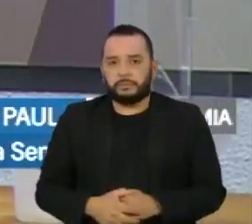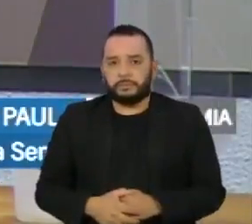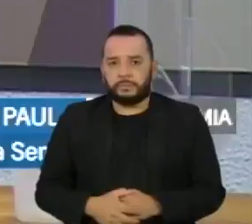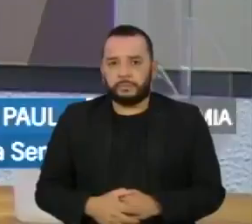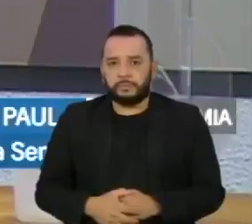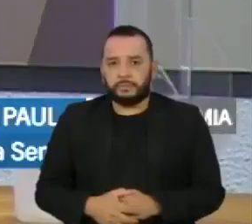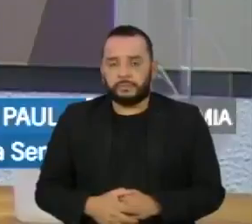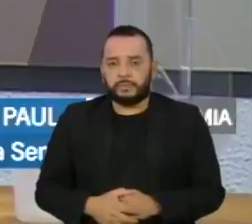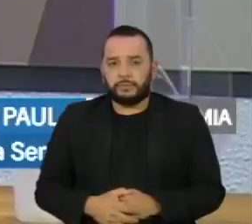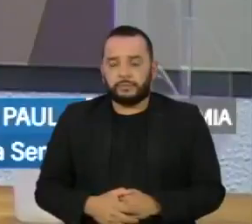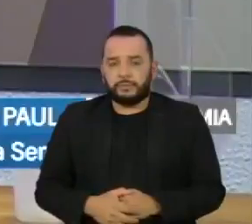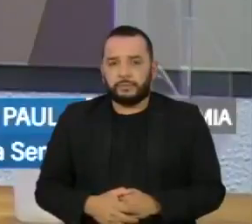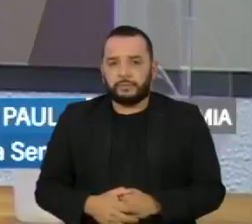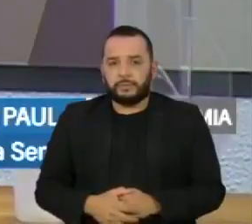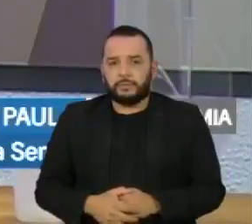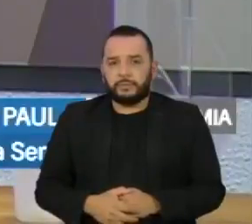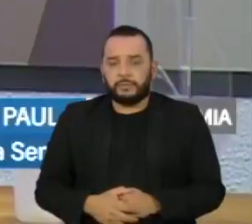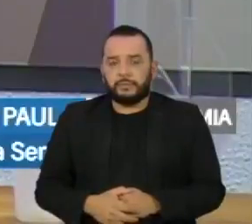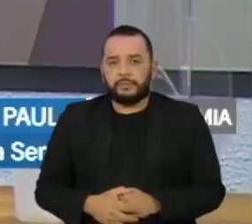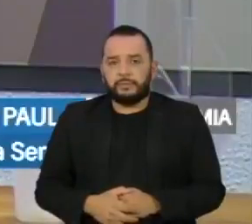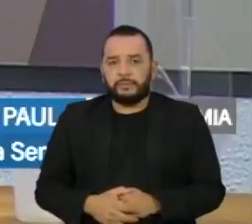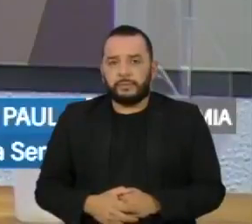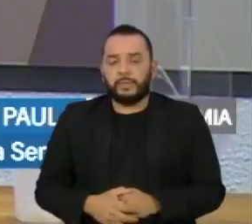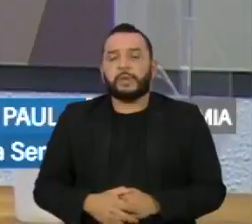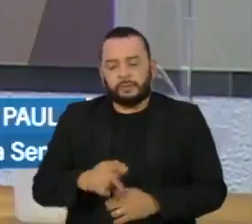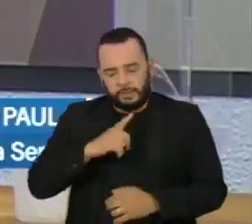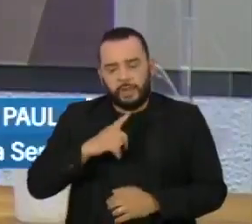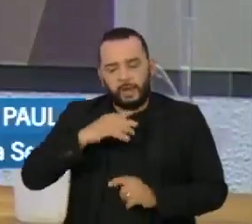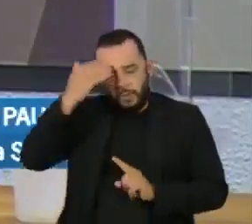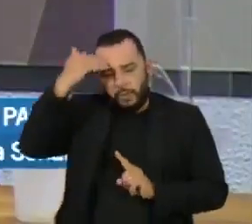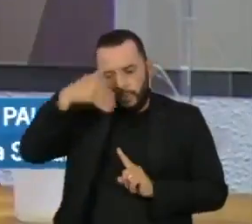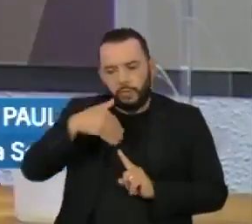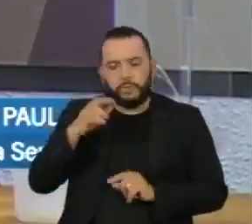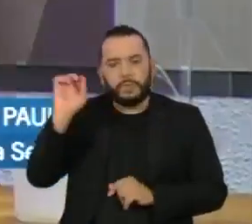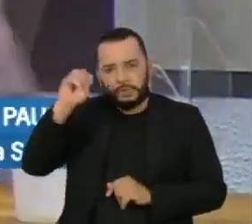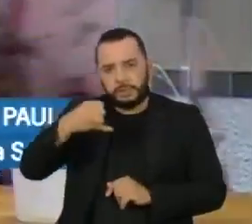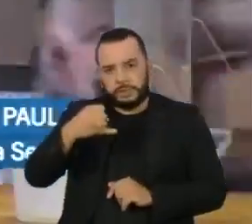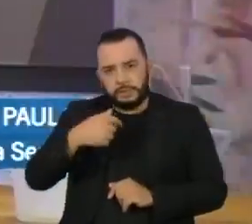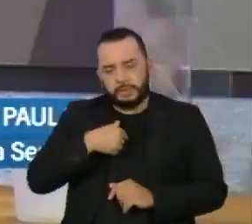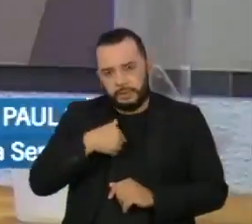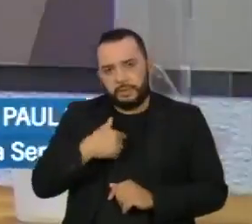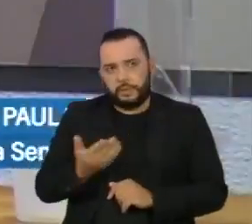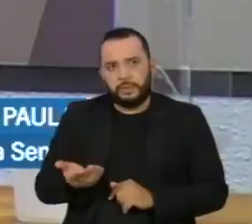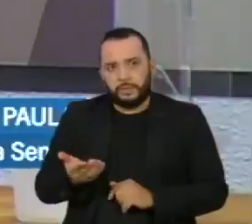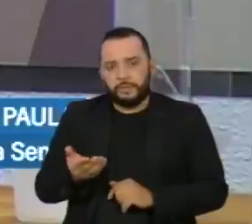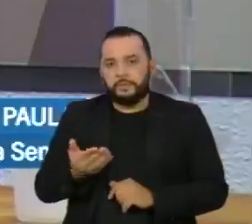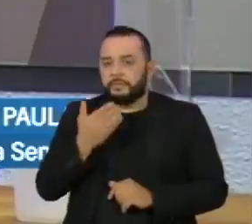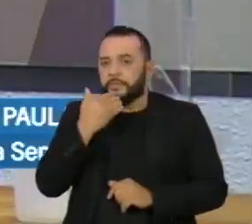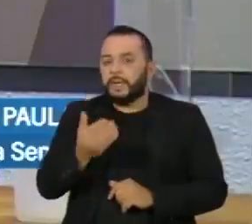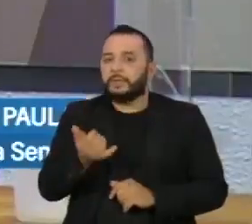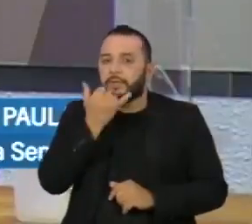Eu me sinto, tenho culpa, sim, e aí eu peço desculpa ao Brasil.